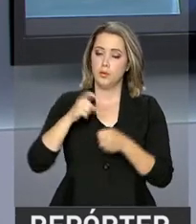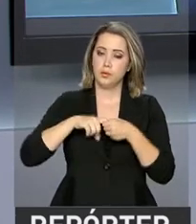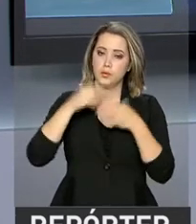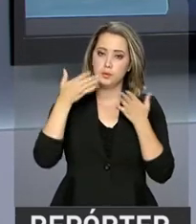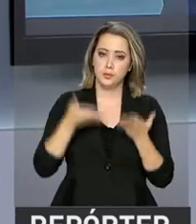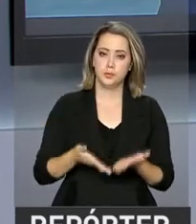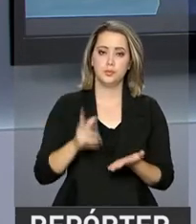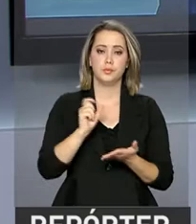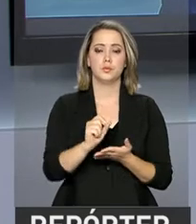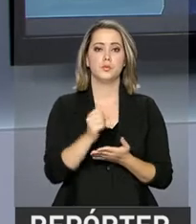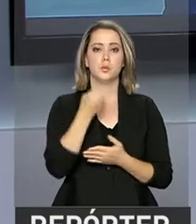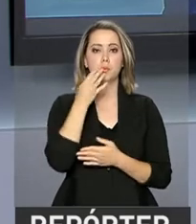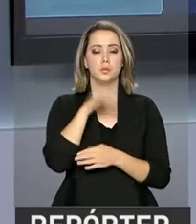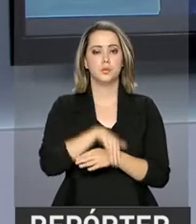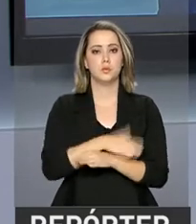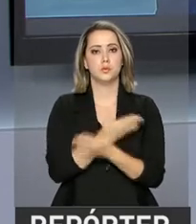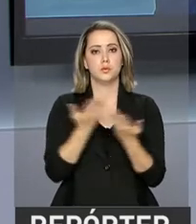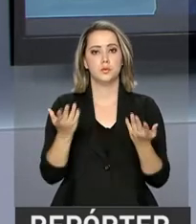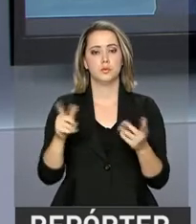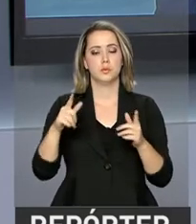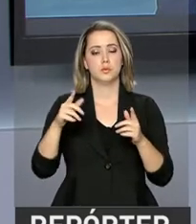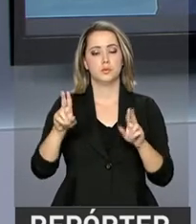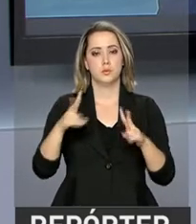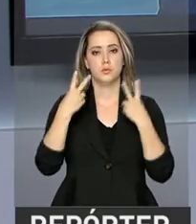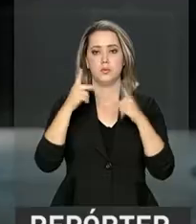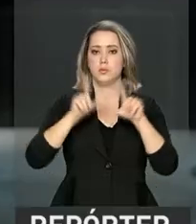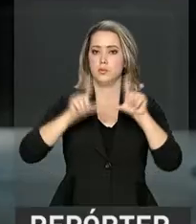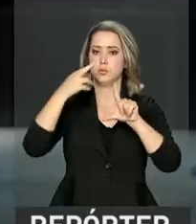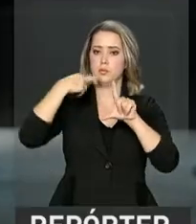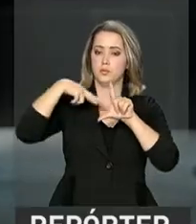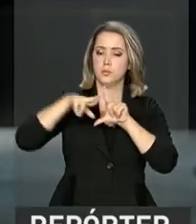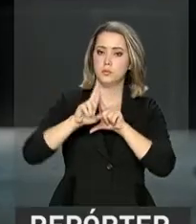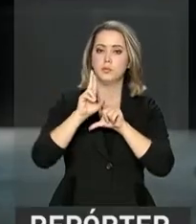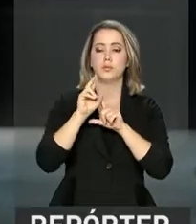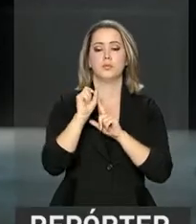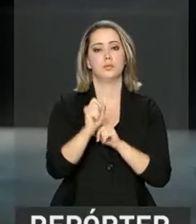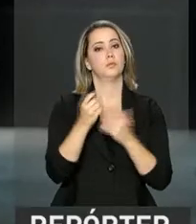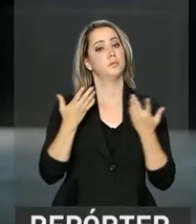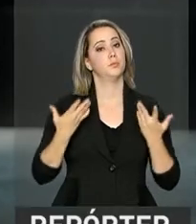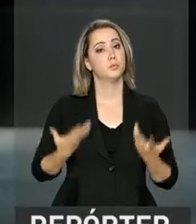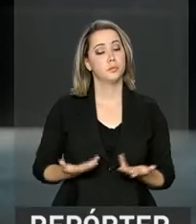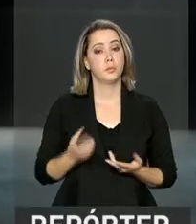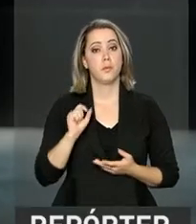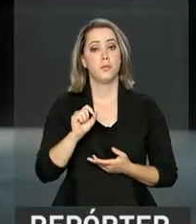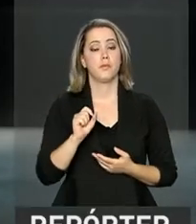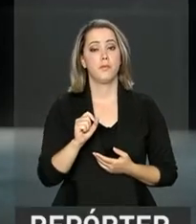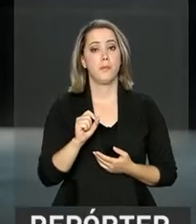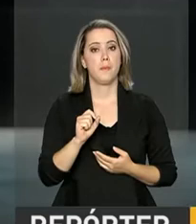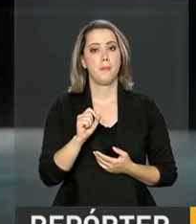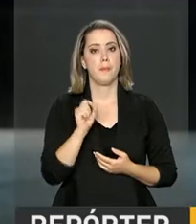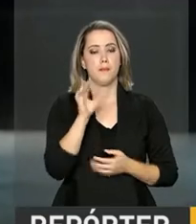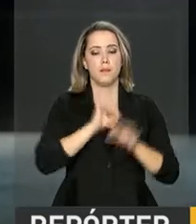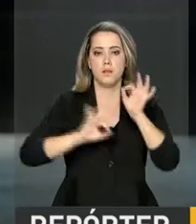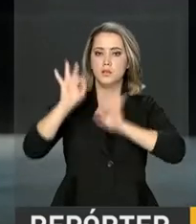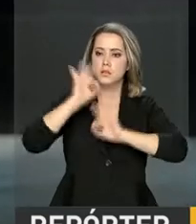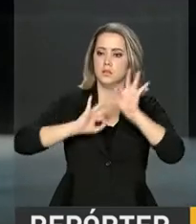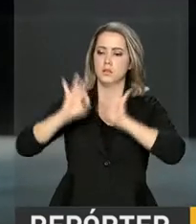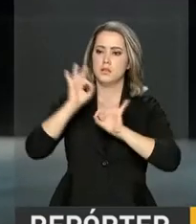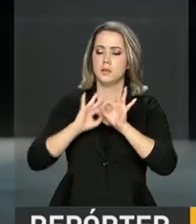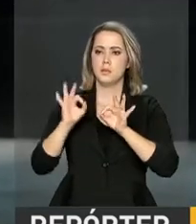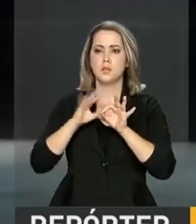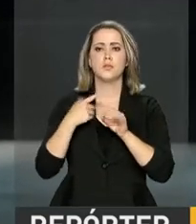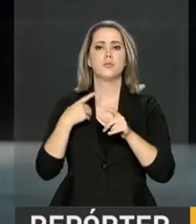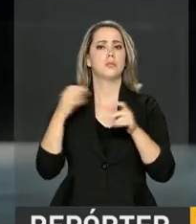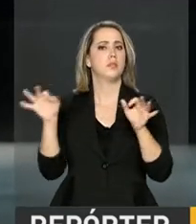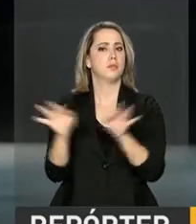aqui do Palácio do Planalto. Boa noite a todos que nos assistem na TV NBR. Olha, Malu, esse planejamento para atacar